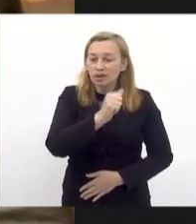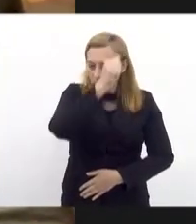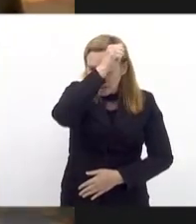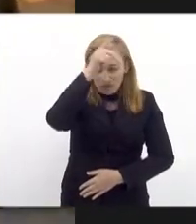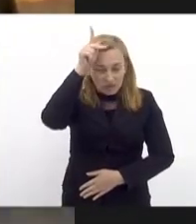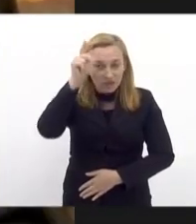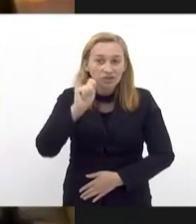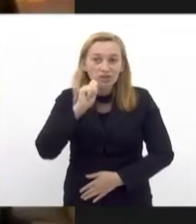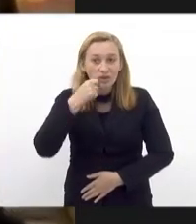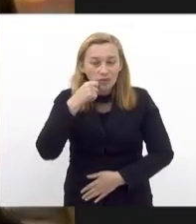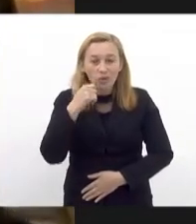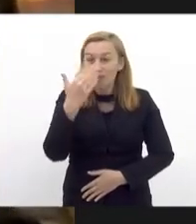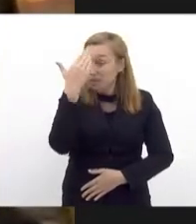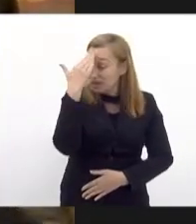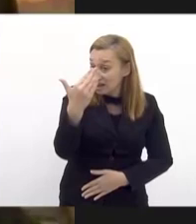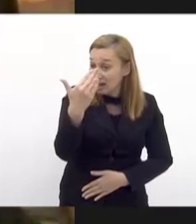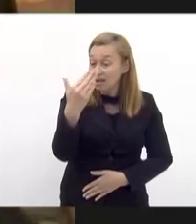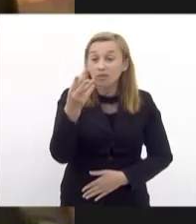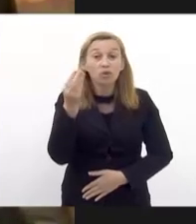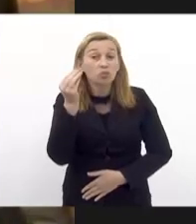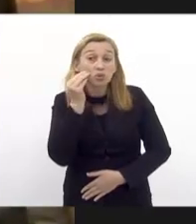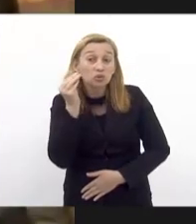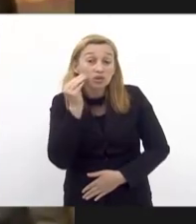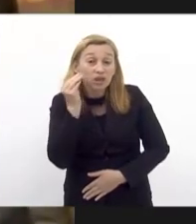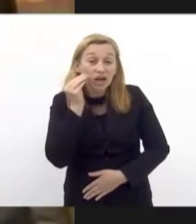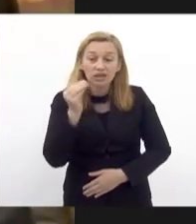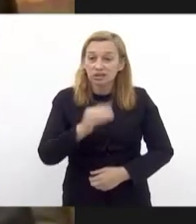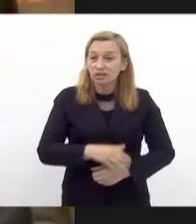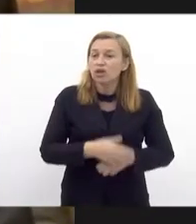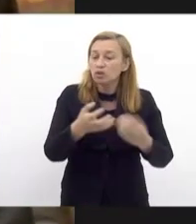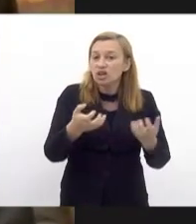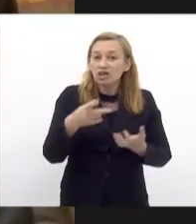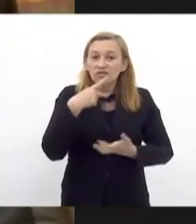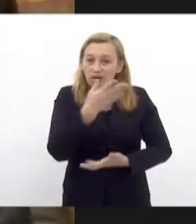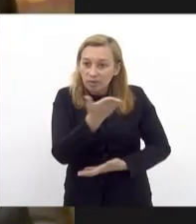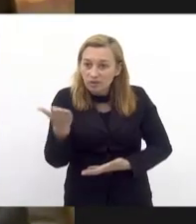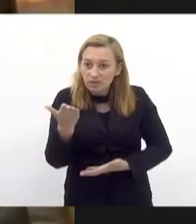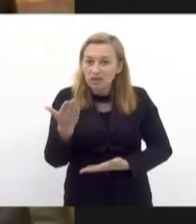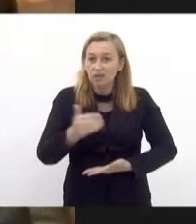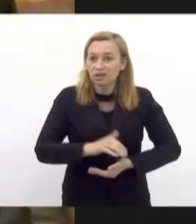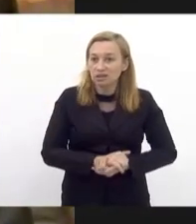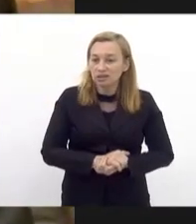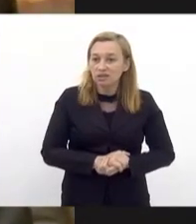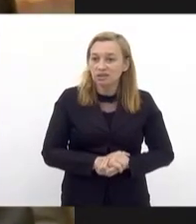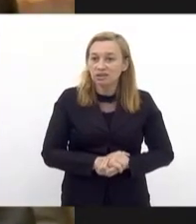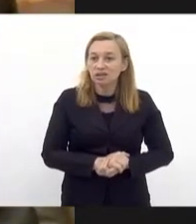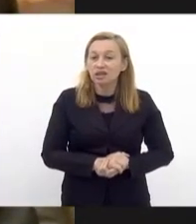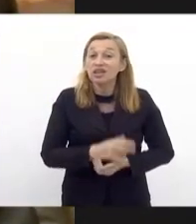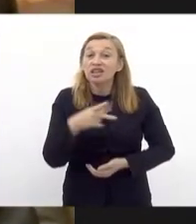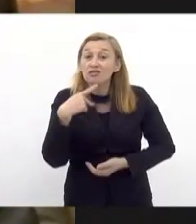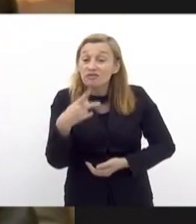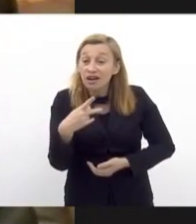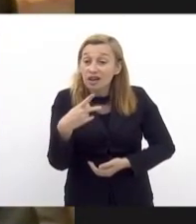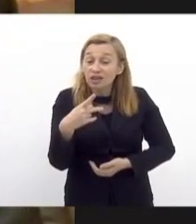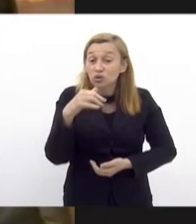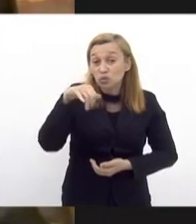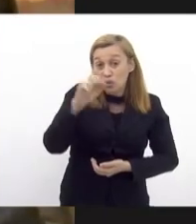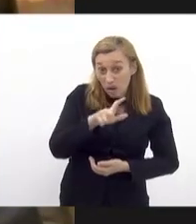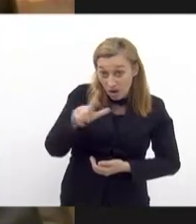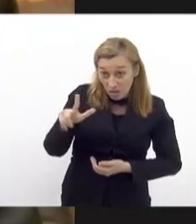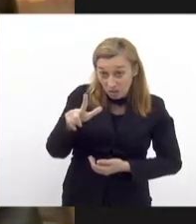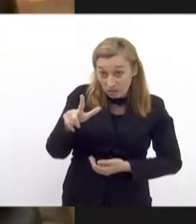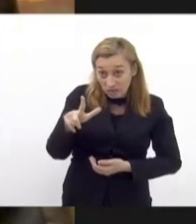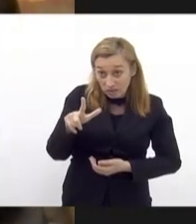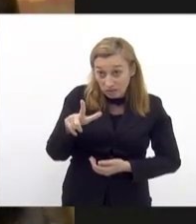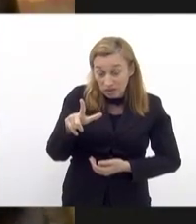Paes. Muito obrigado pela oportunidade. Eu queria dizer a vocês, eu queria pegar uma carona aí na palavra do Noel, que